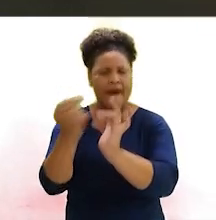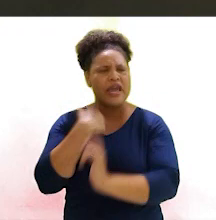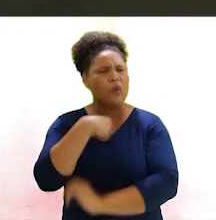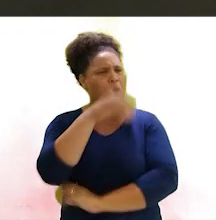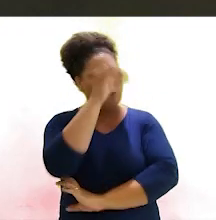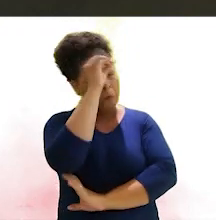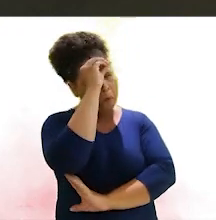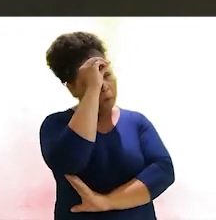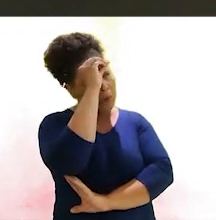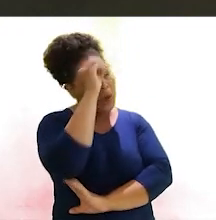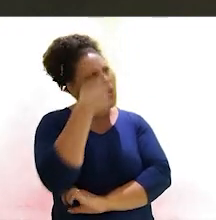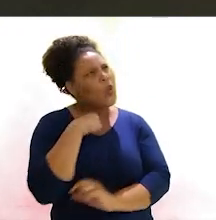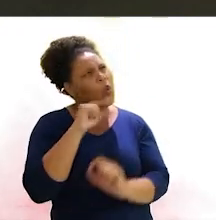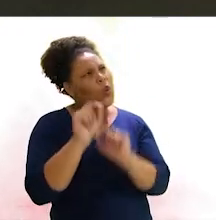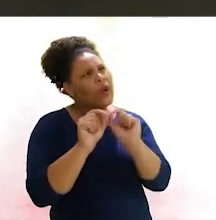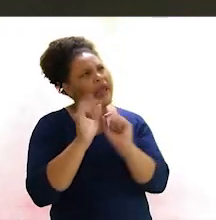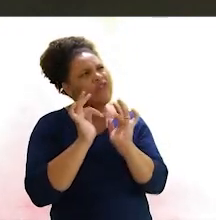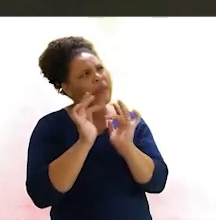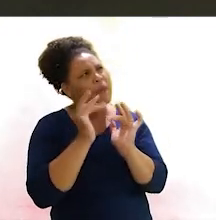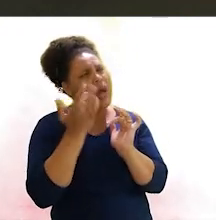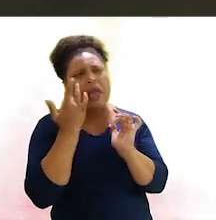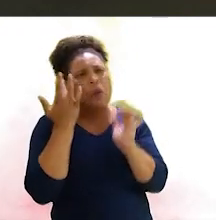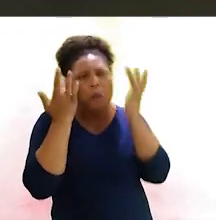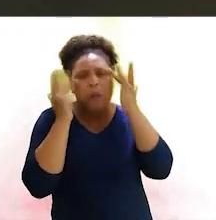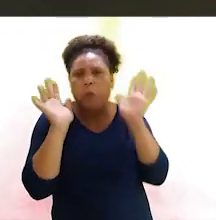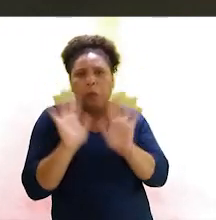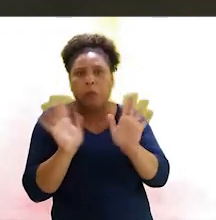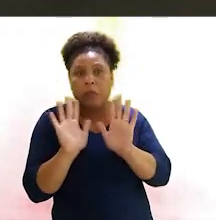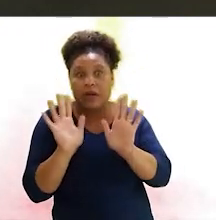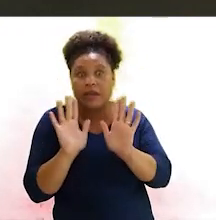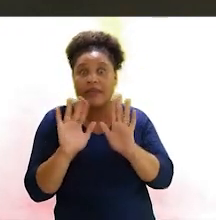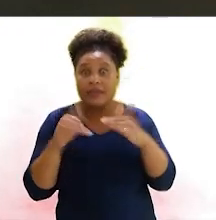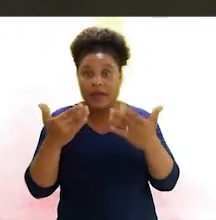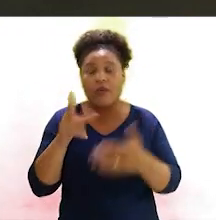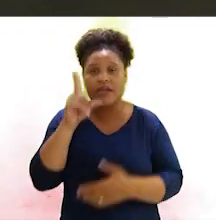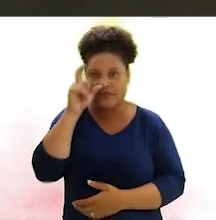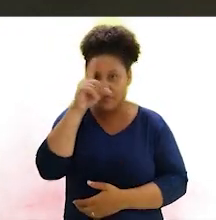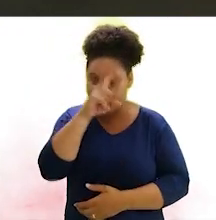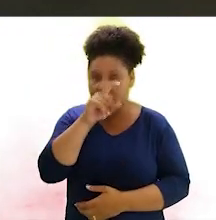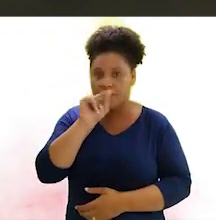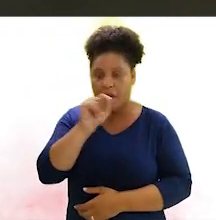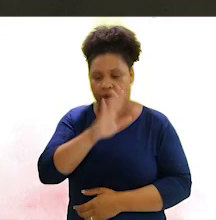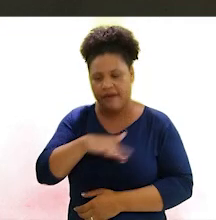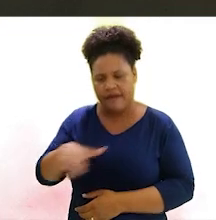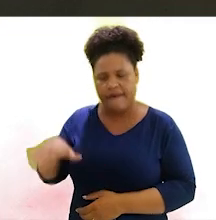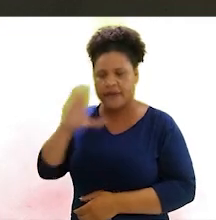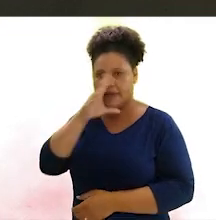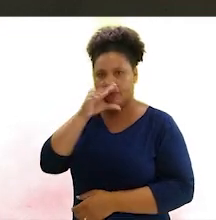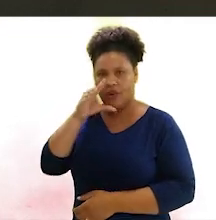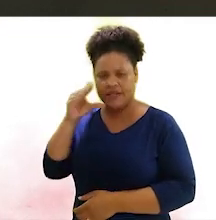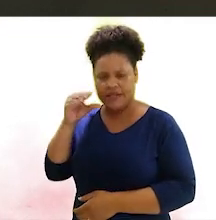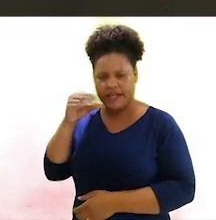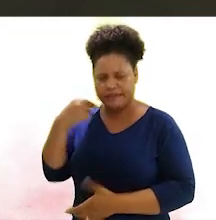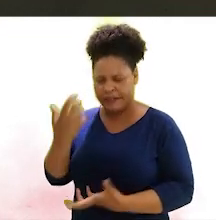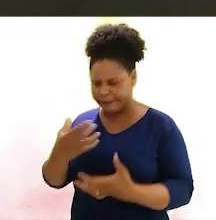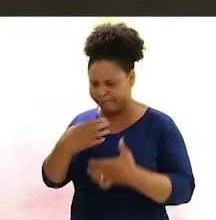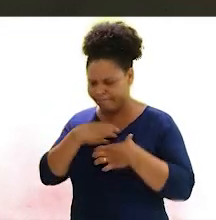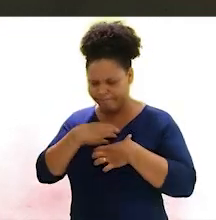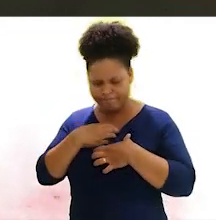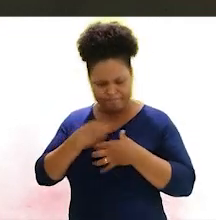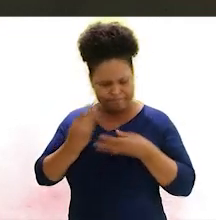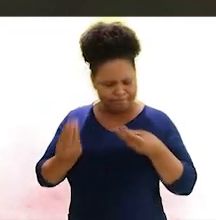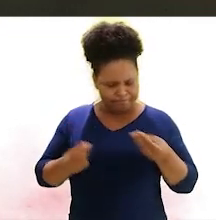queria namorar então era uma coisa difícil para para um criança ou adolescente se sentir perdido